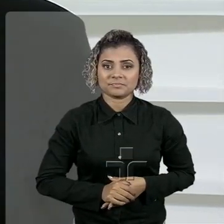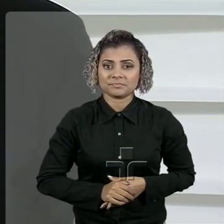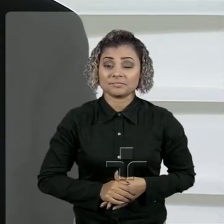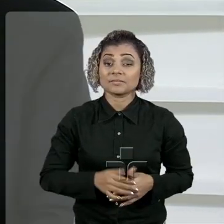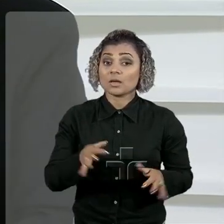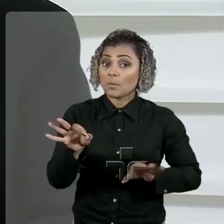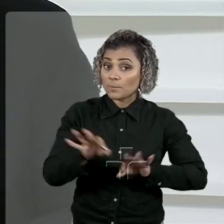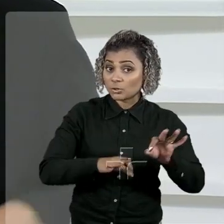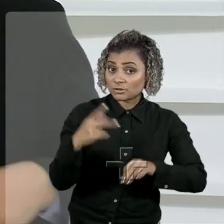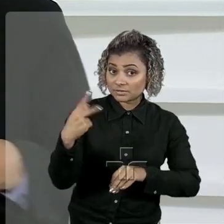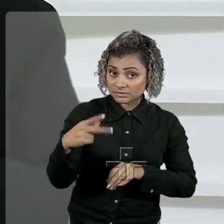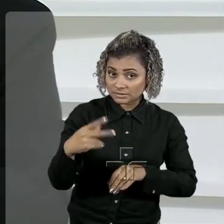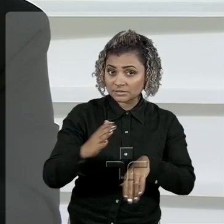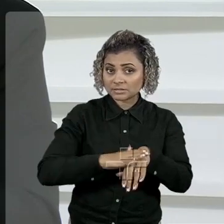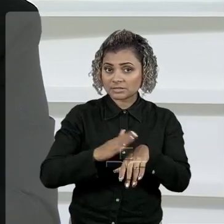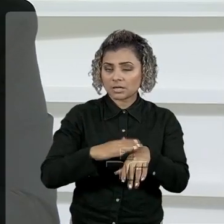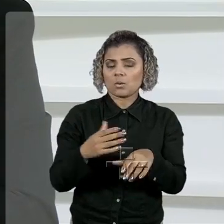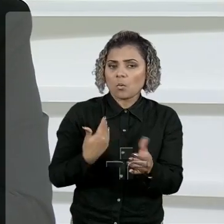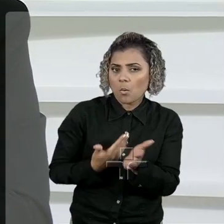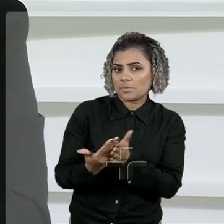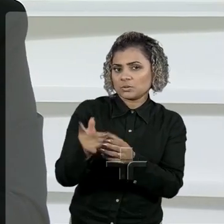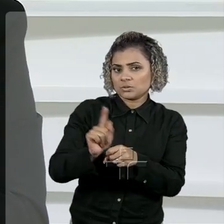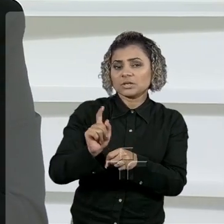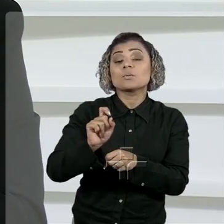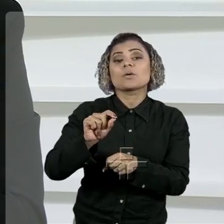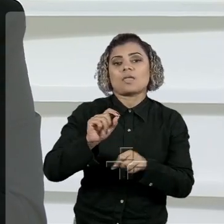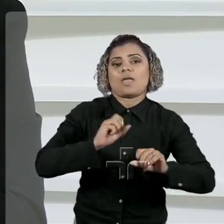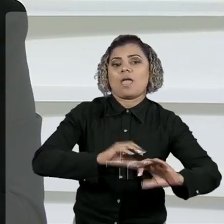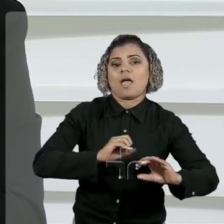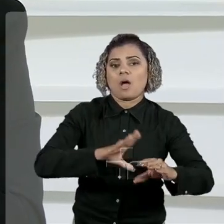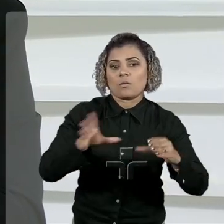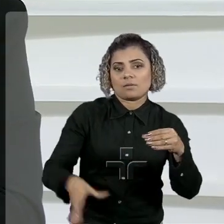da gestão foi essa aula extra, né?